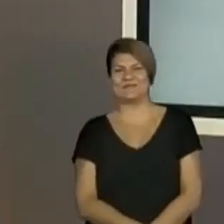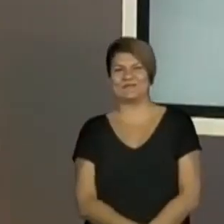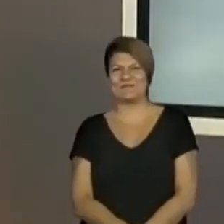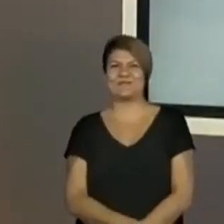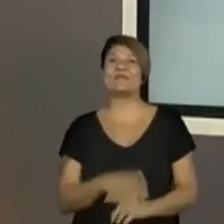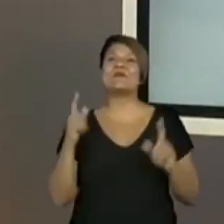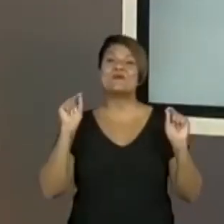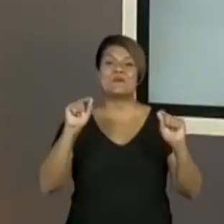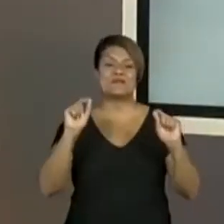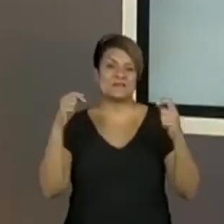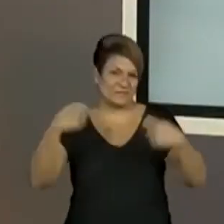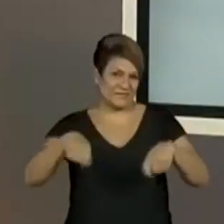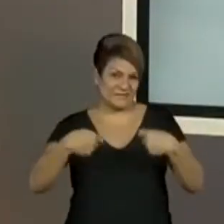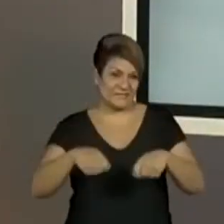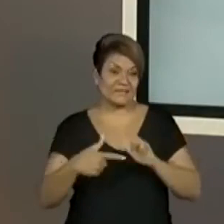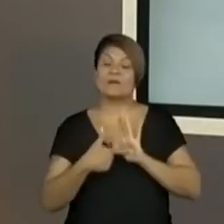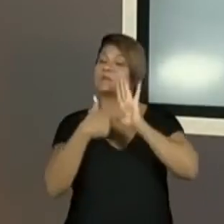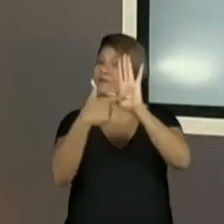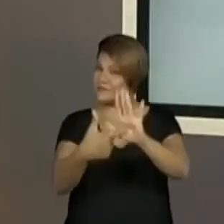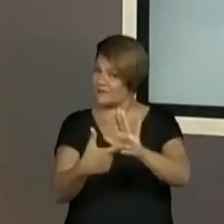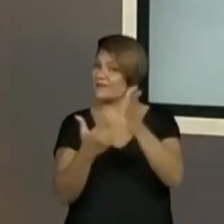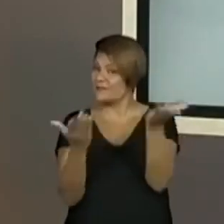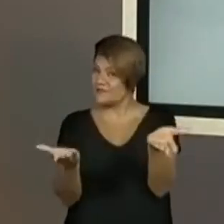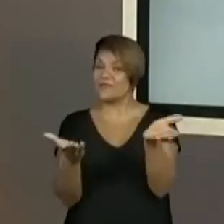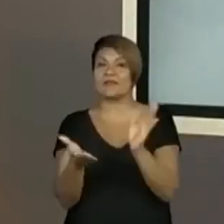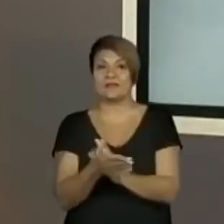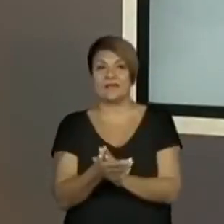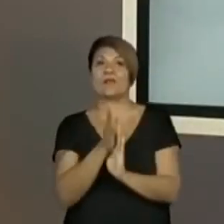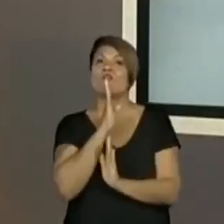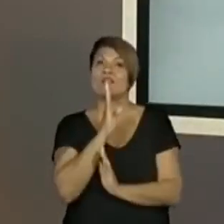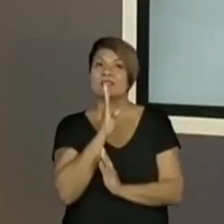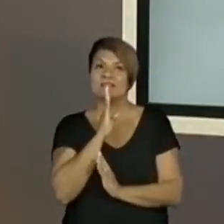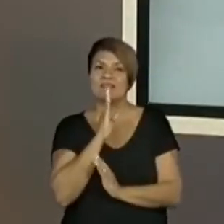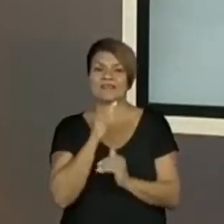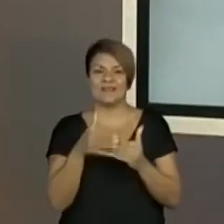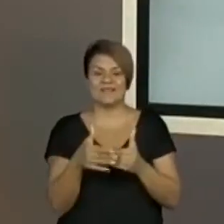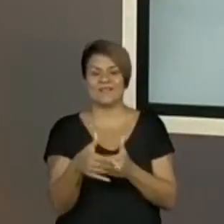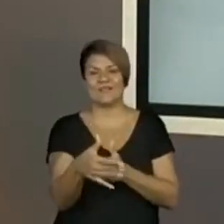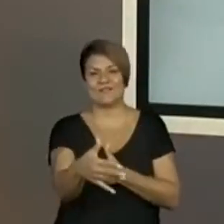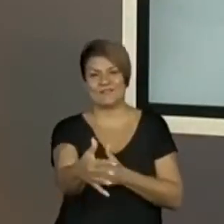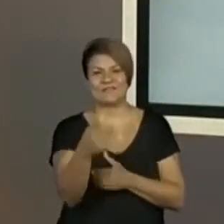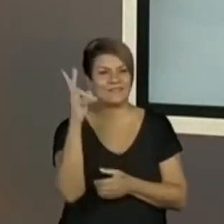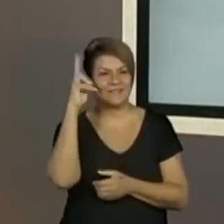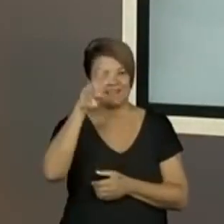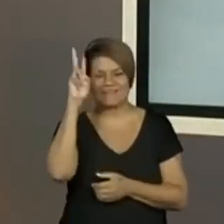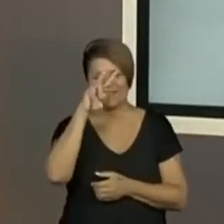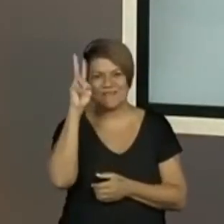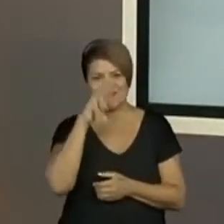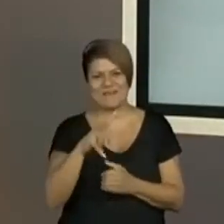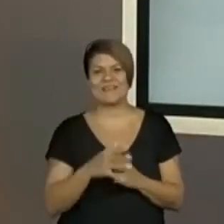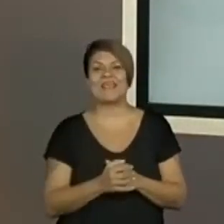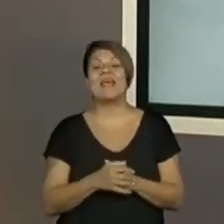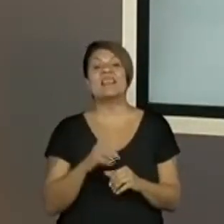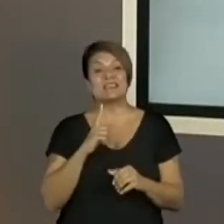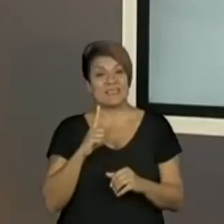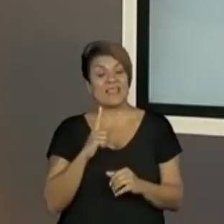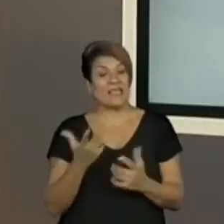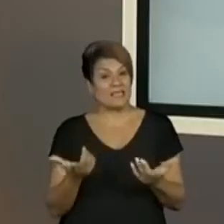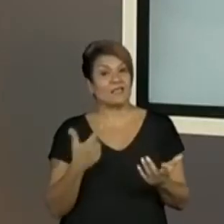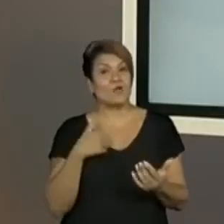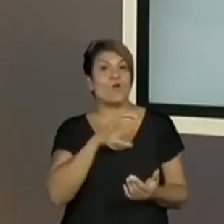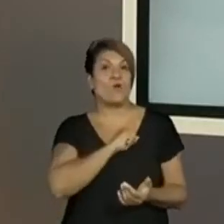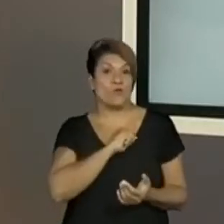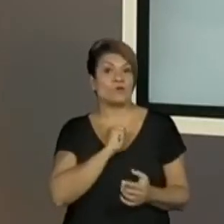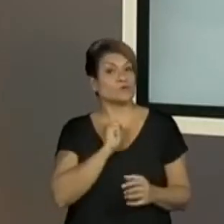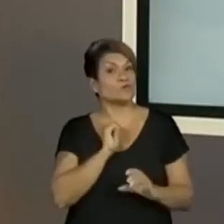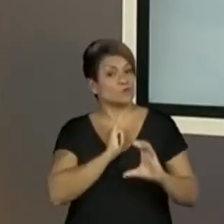precisava? É realmente apresentar isso daí, conhecer, porque ao longo de toda a história é um mistério mesmo, se vai dar certo ou não vai dar. E o gostoso desse conto é que dá